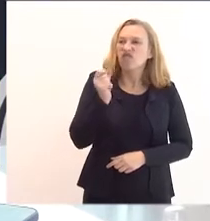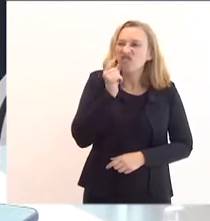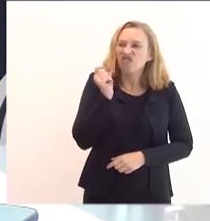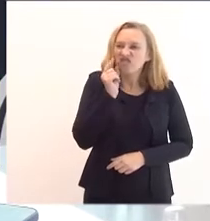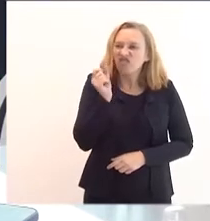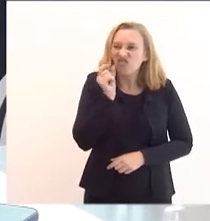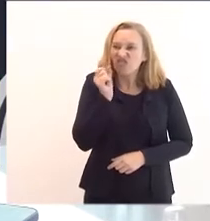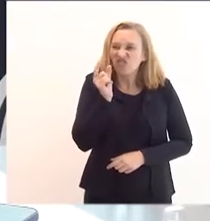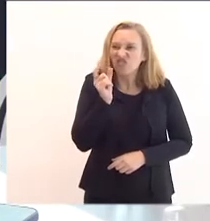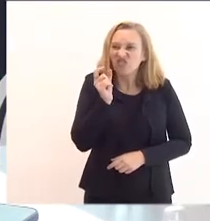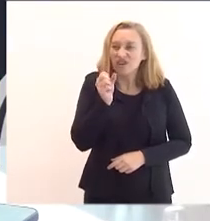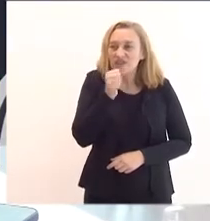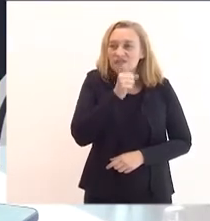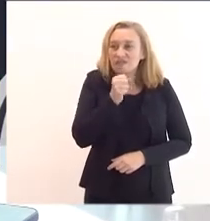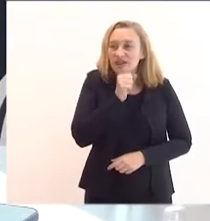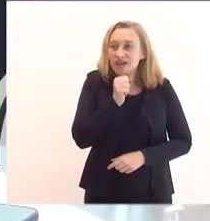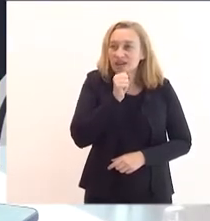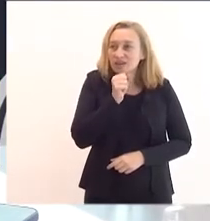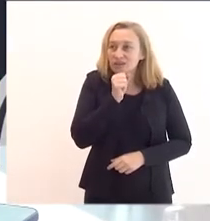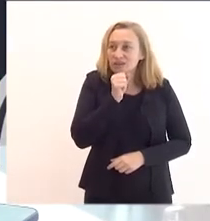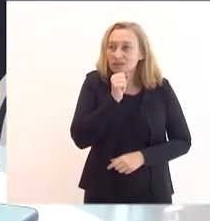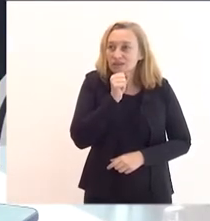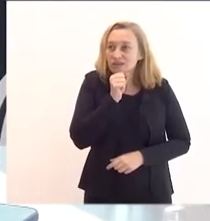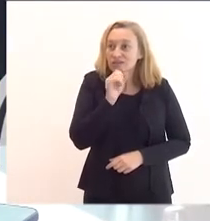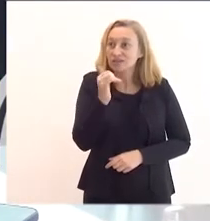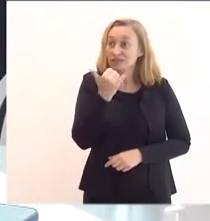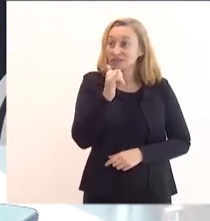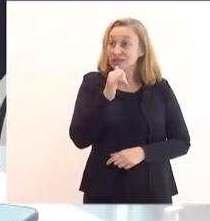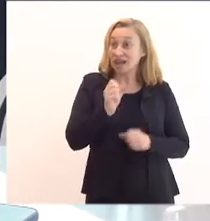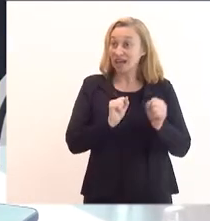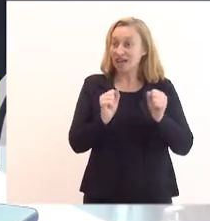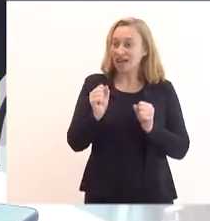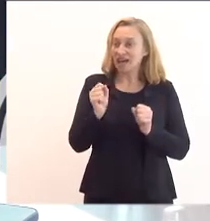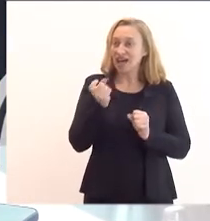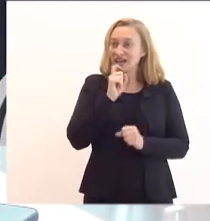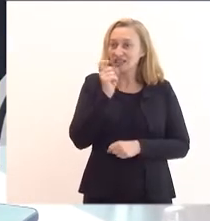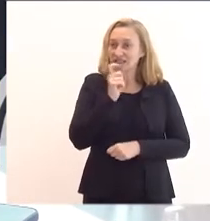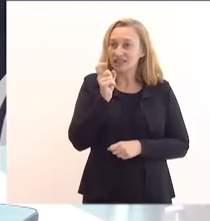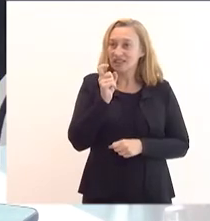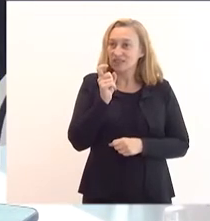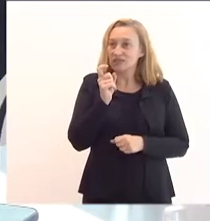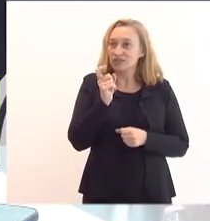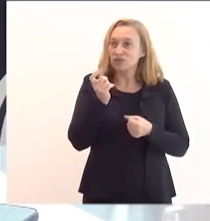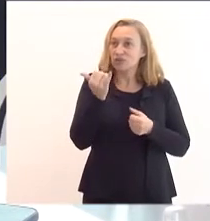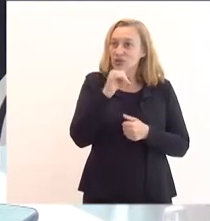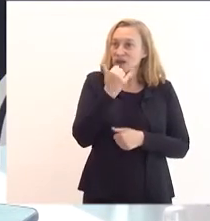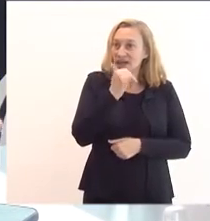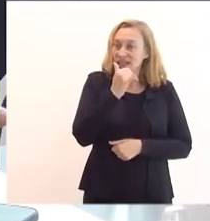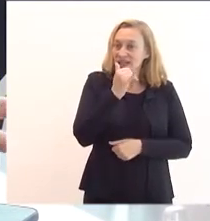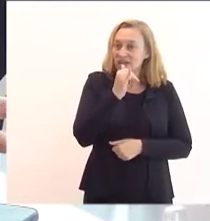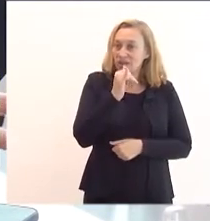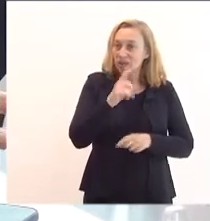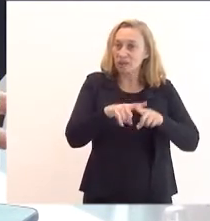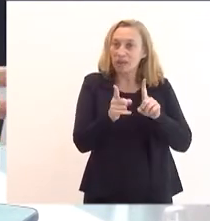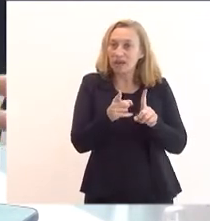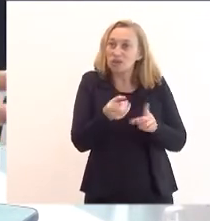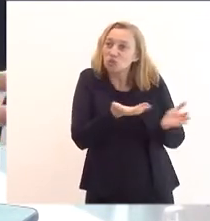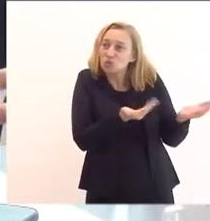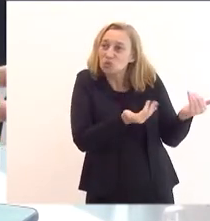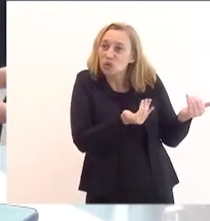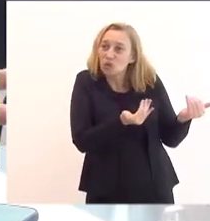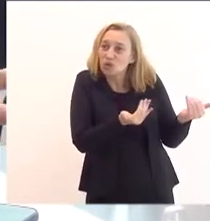correu. Blá, blá, blá. E ao rato novo, ele também regrediu, mas ficou